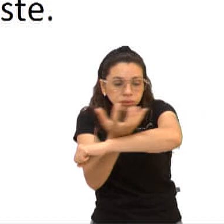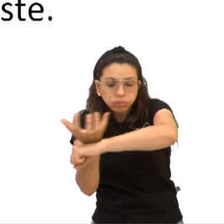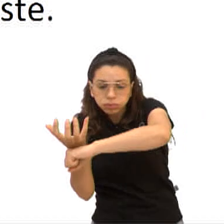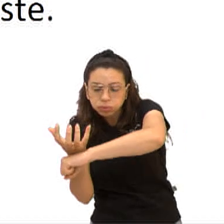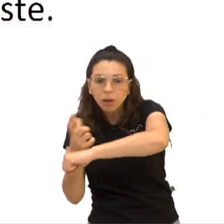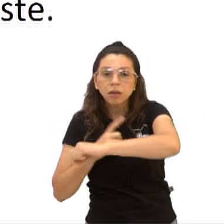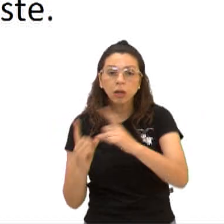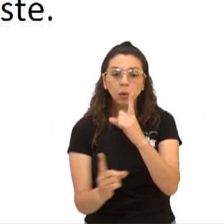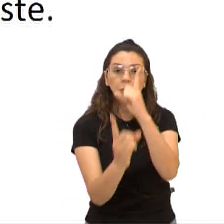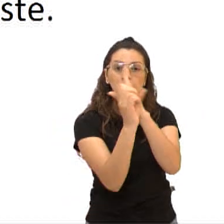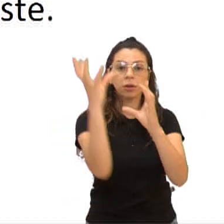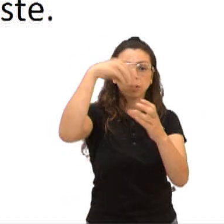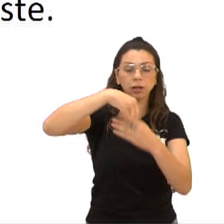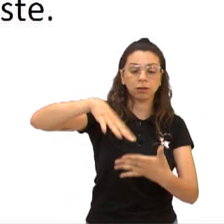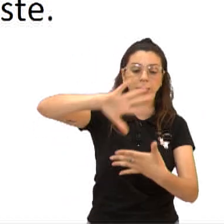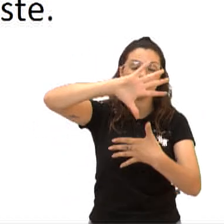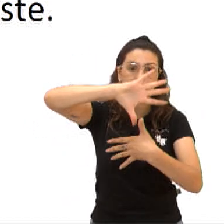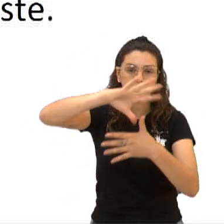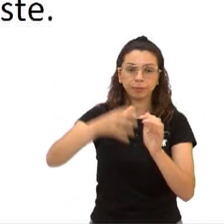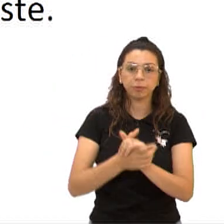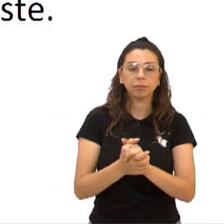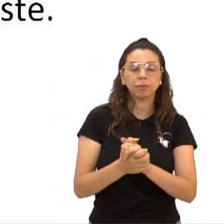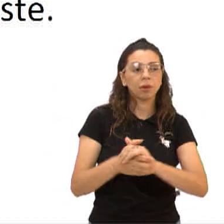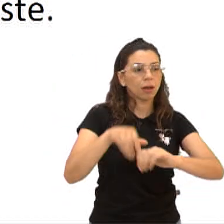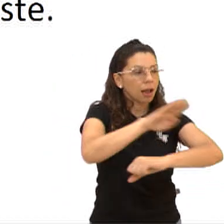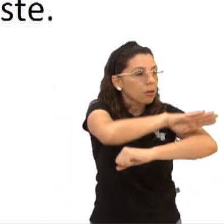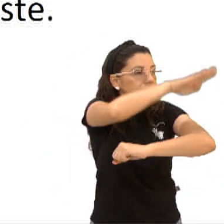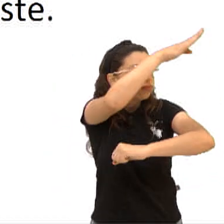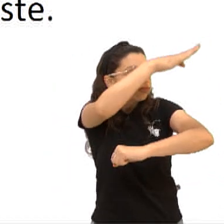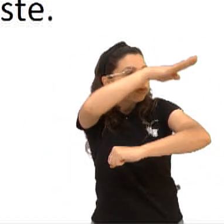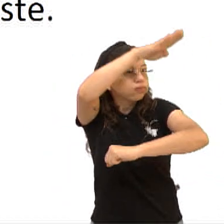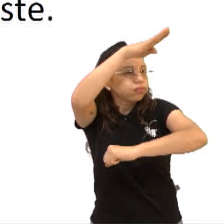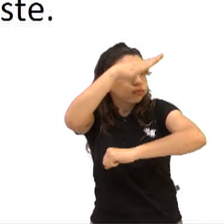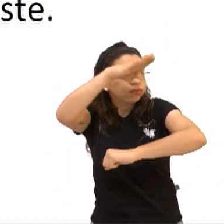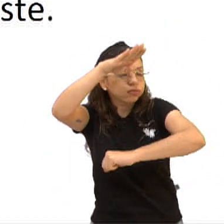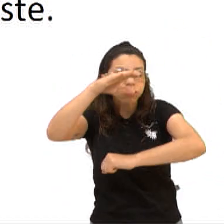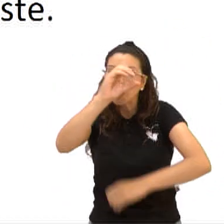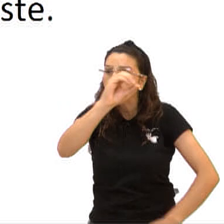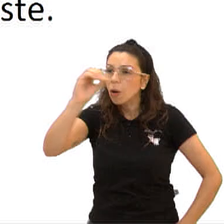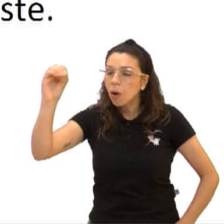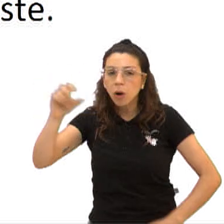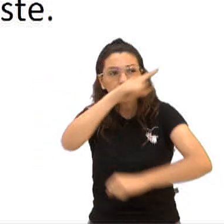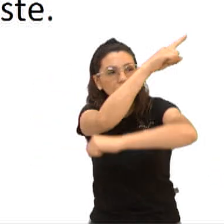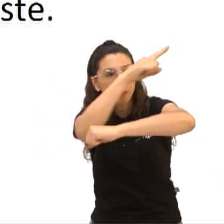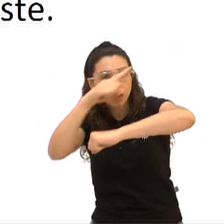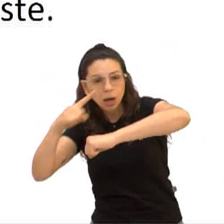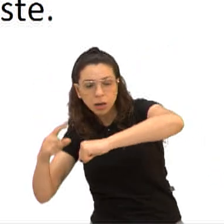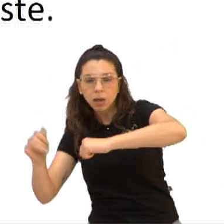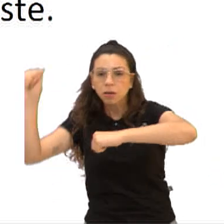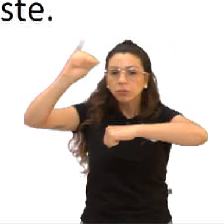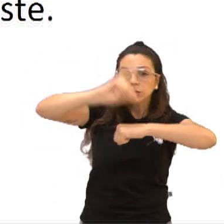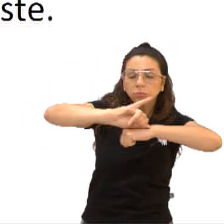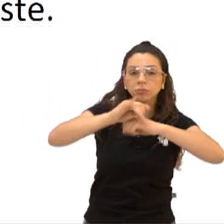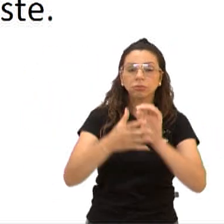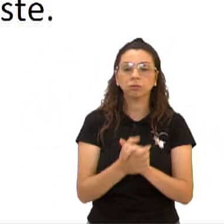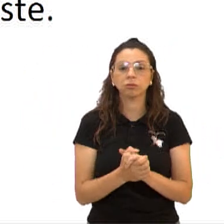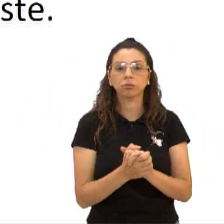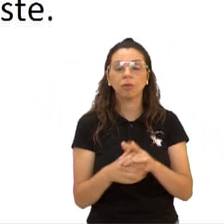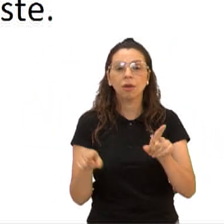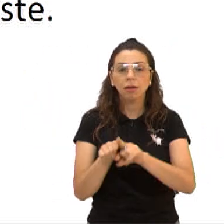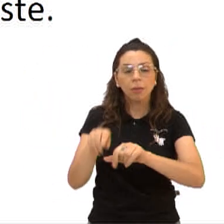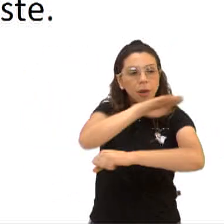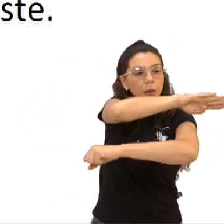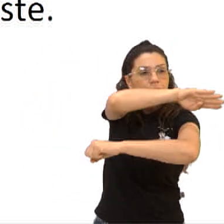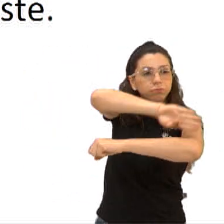América. Letra A, são altas cordilheiras do oeste, planícies e depressões do centro, planaltos e